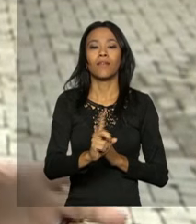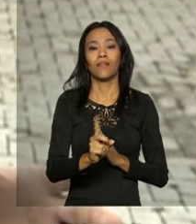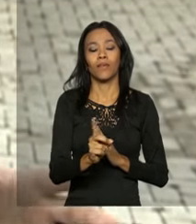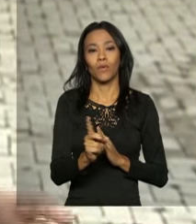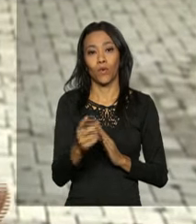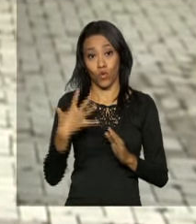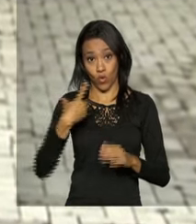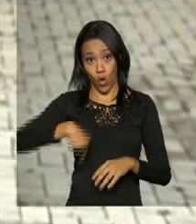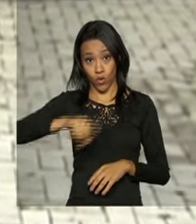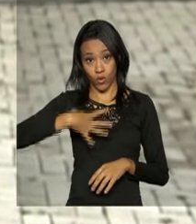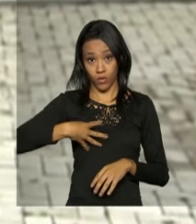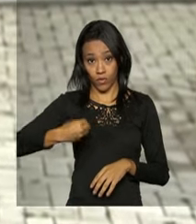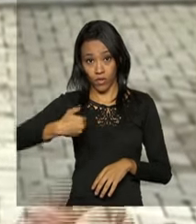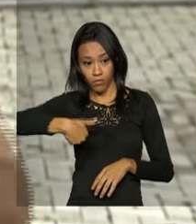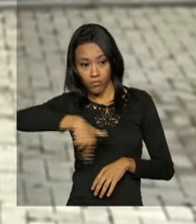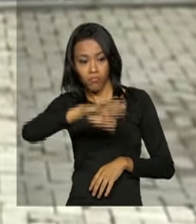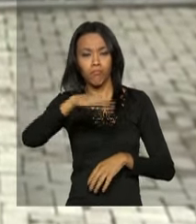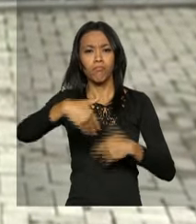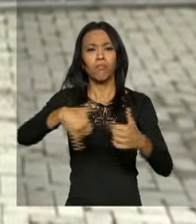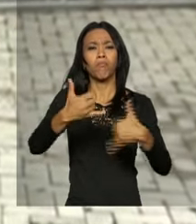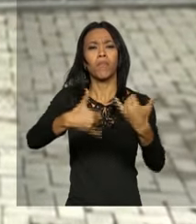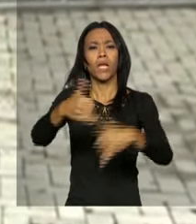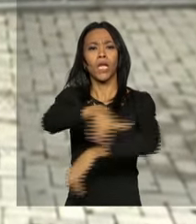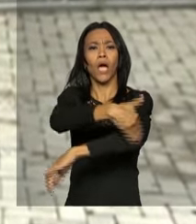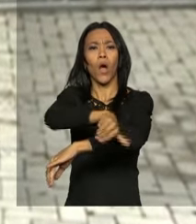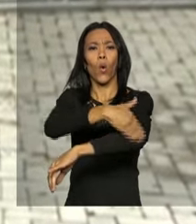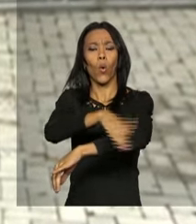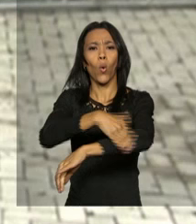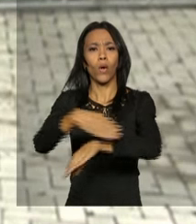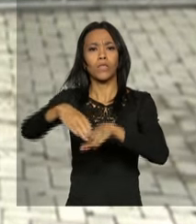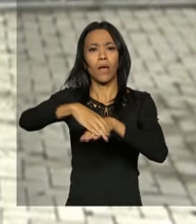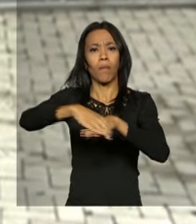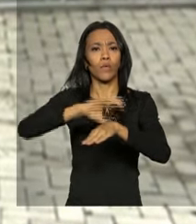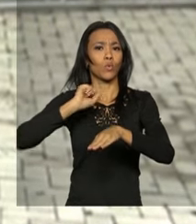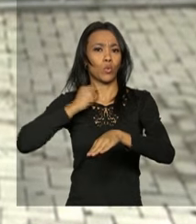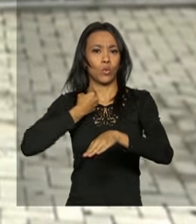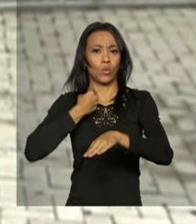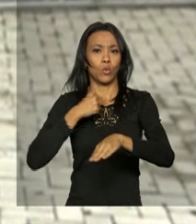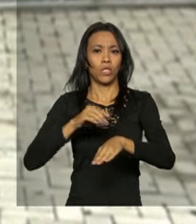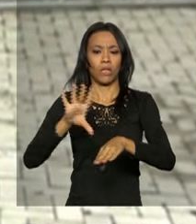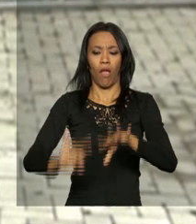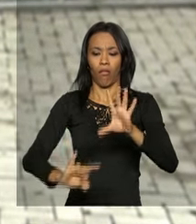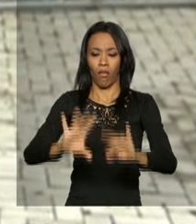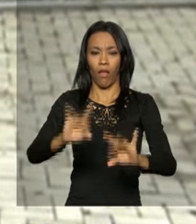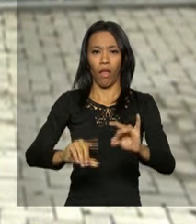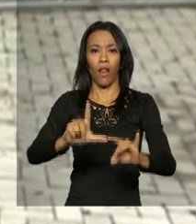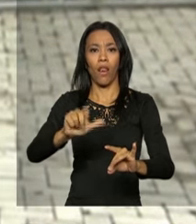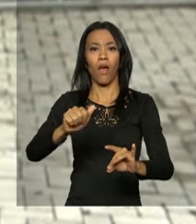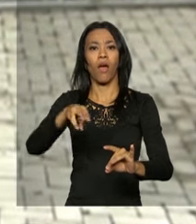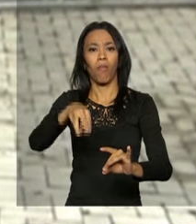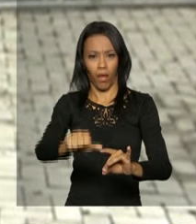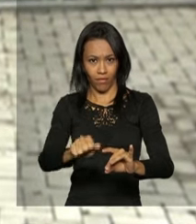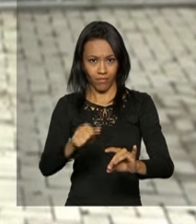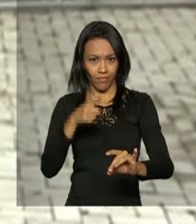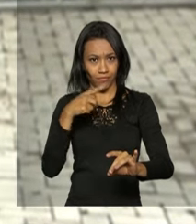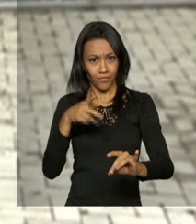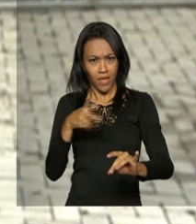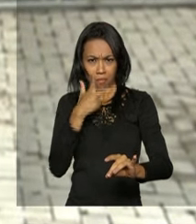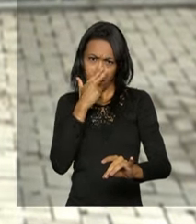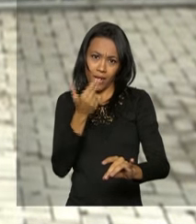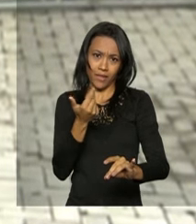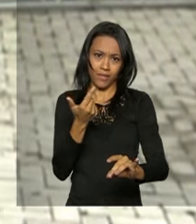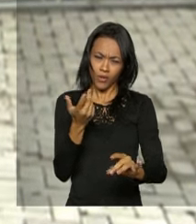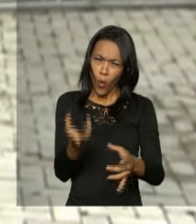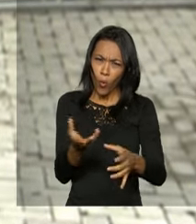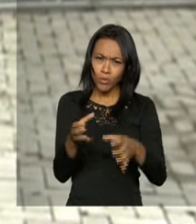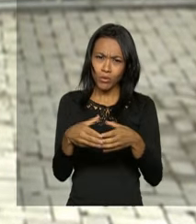nossos filhos, quando vão brincar na rua, trazer sapatos sujos de lama, porque na lama o mosquito pode estar. Imagina um mosquito se reproduzir no